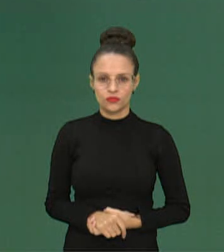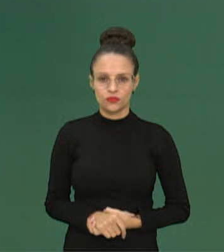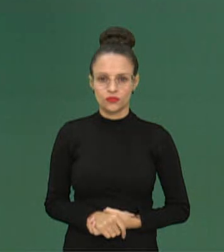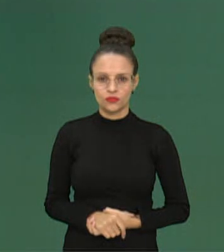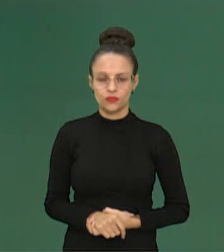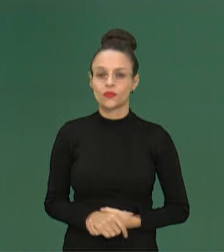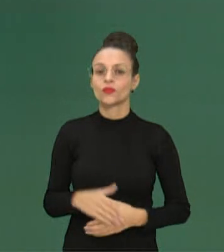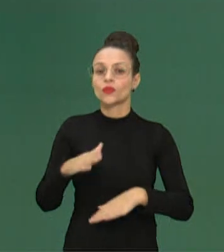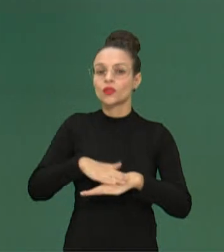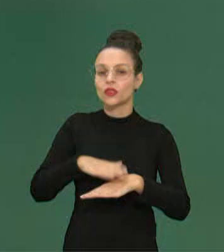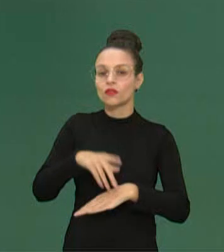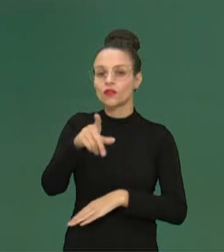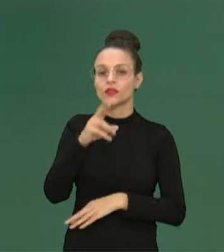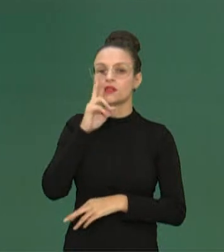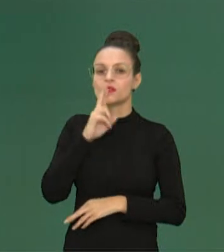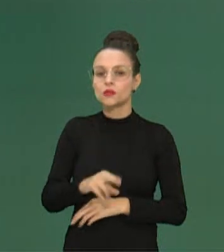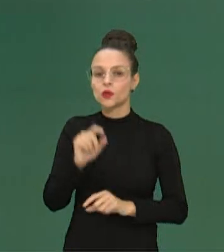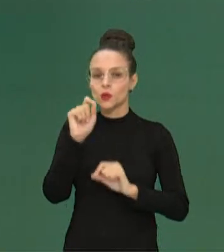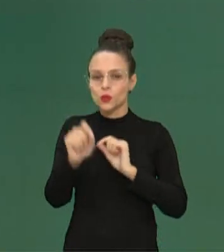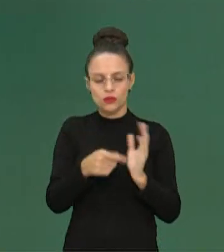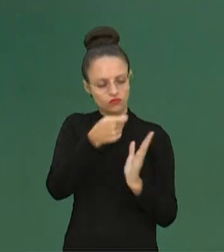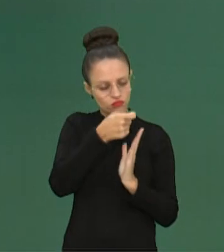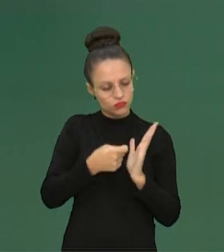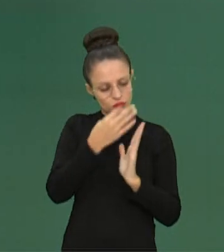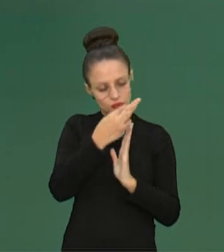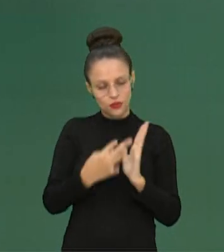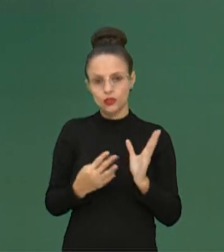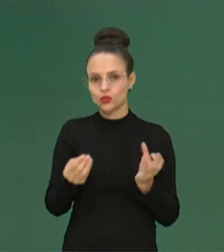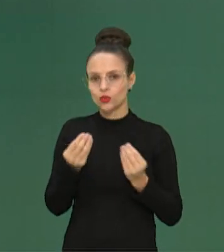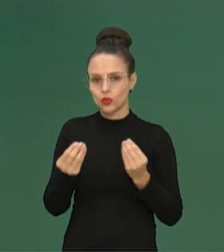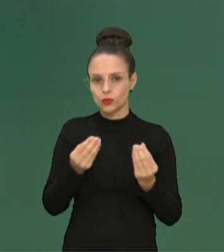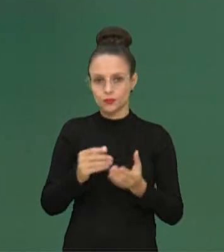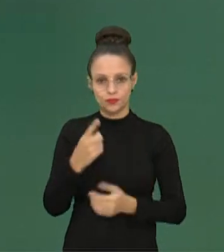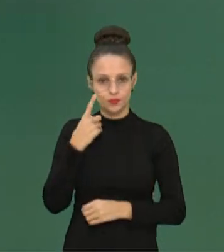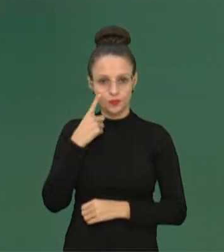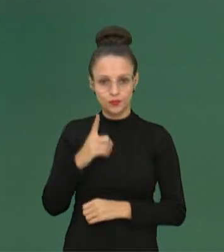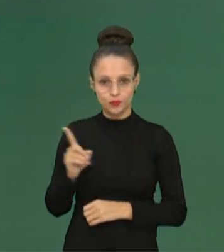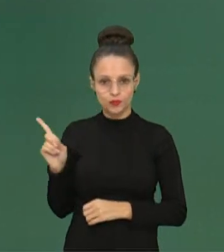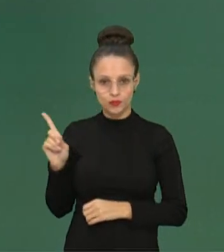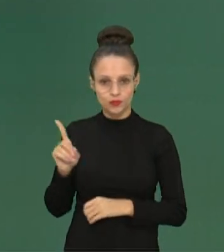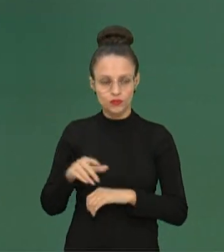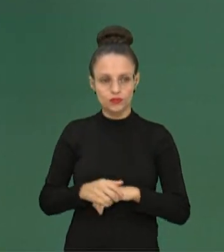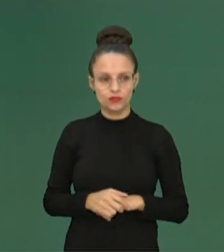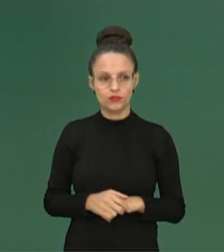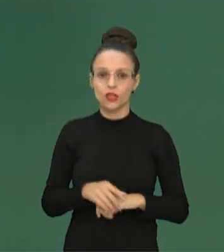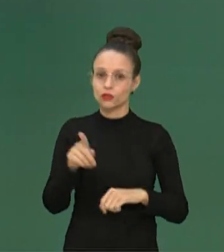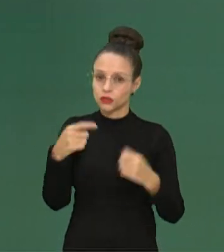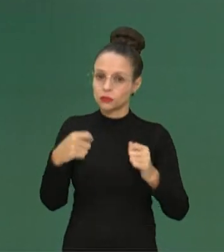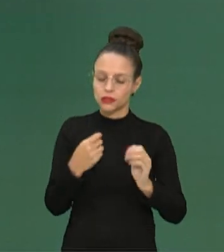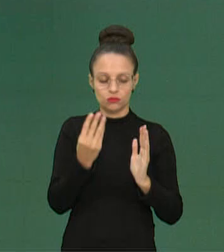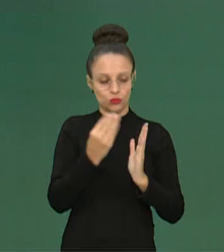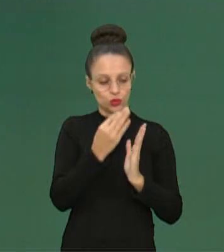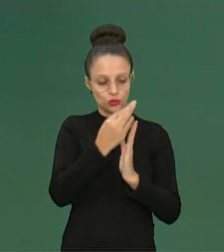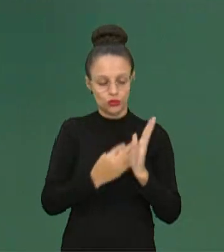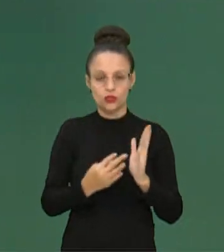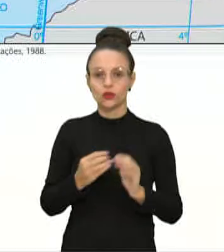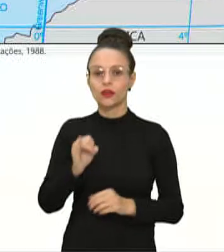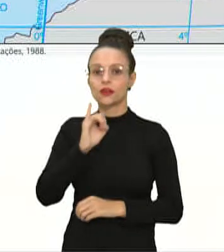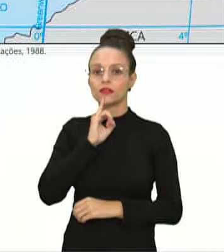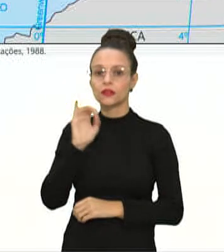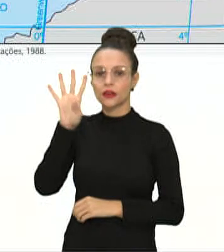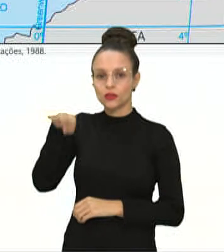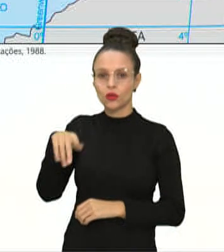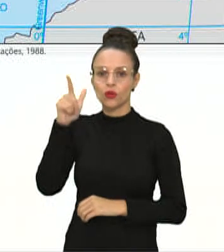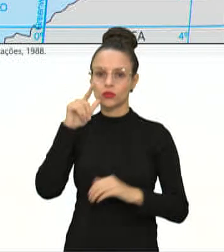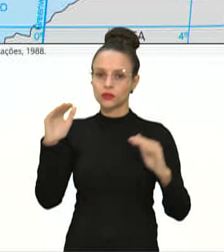O que você respondeu? O que você elaborou como texto? Olha só, você tem que dizer que a Catalunha conseguiu o